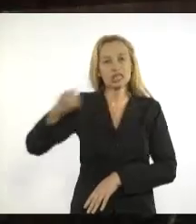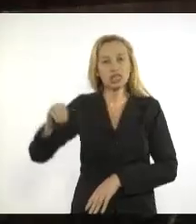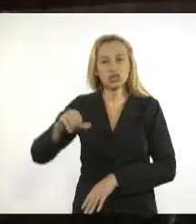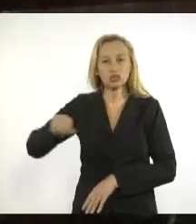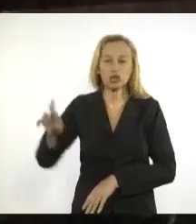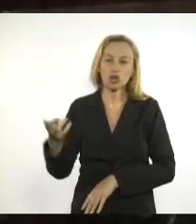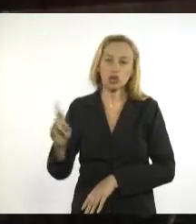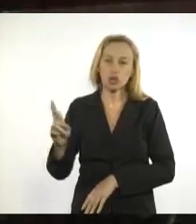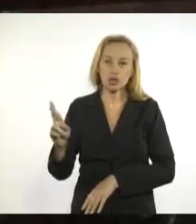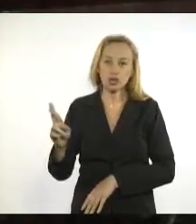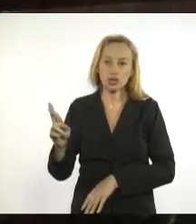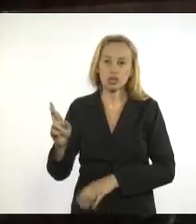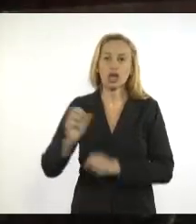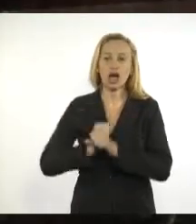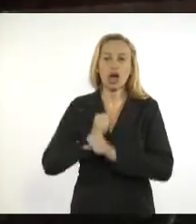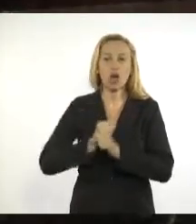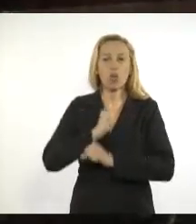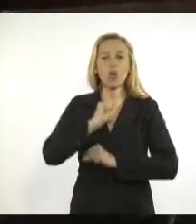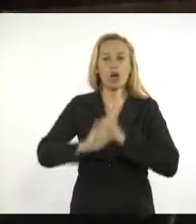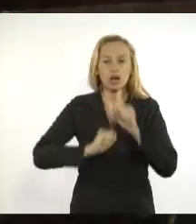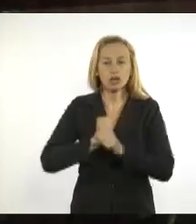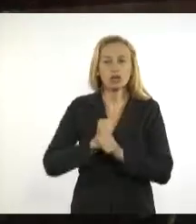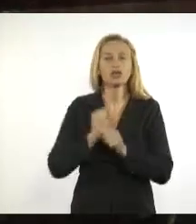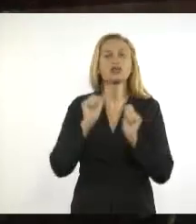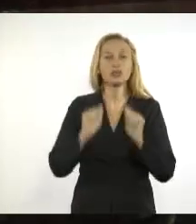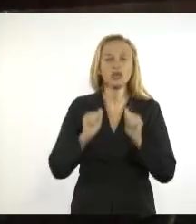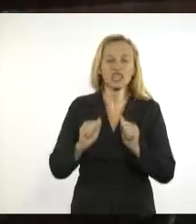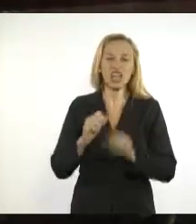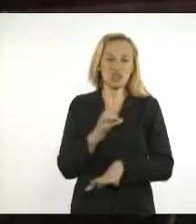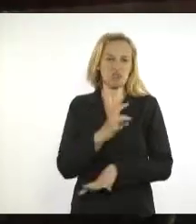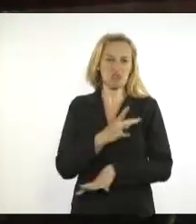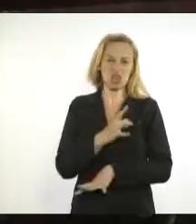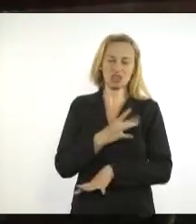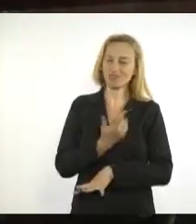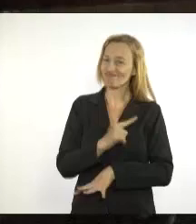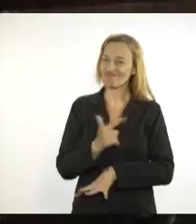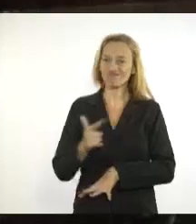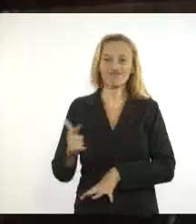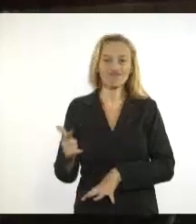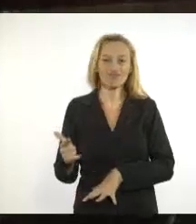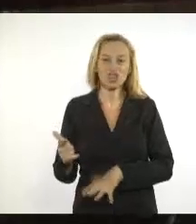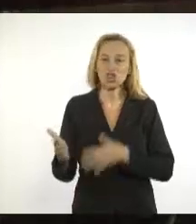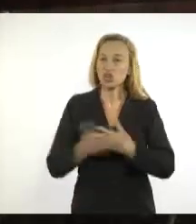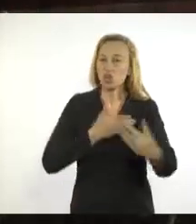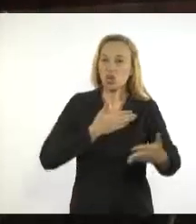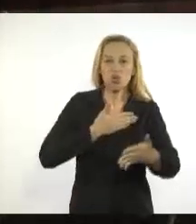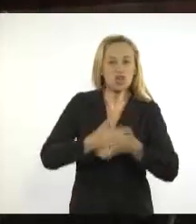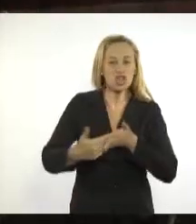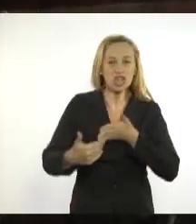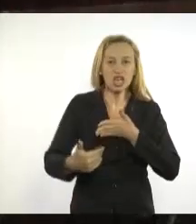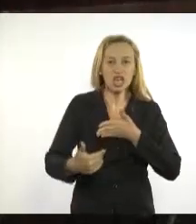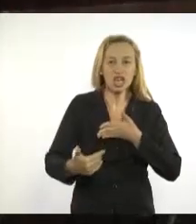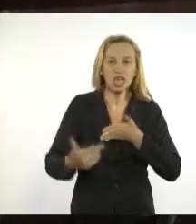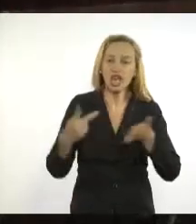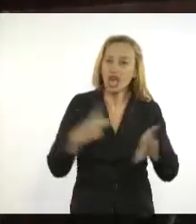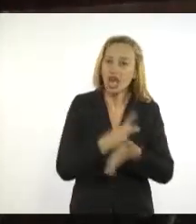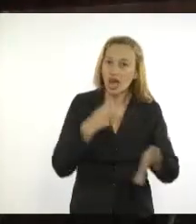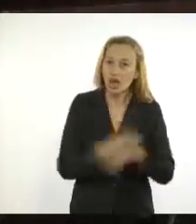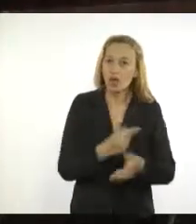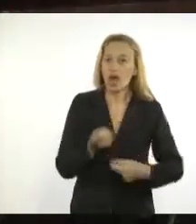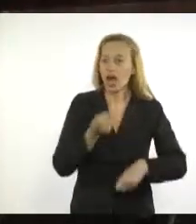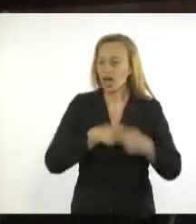ao ano, que poderá, sem medo de qualquer imprudência administrativa ou